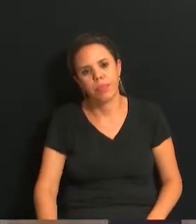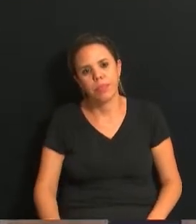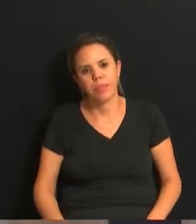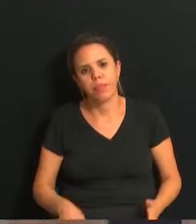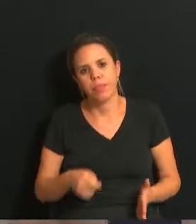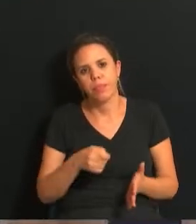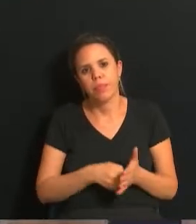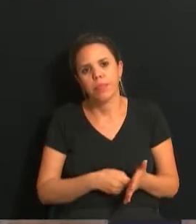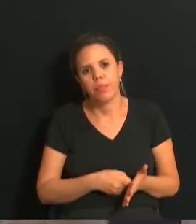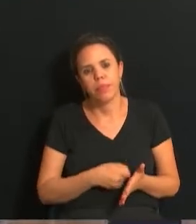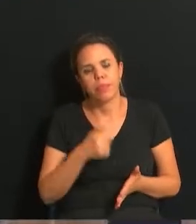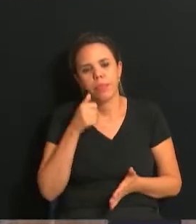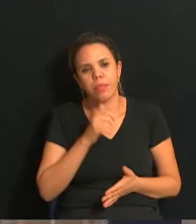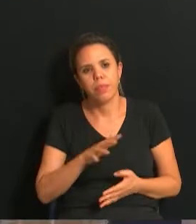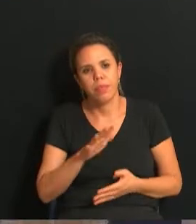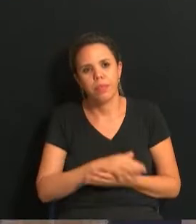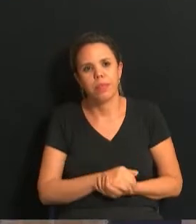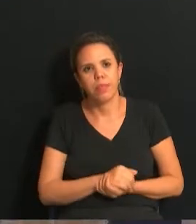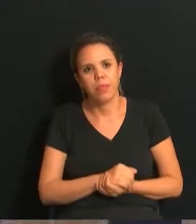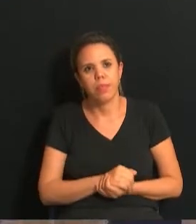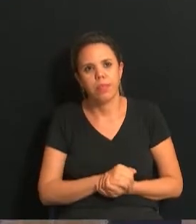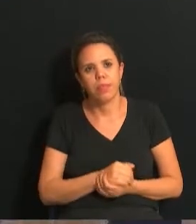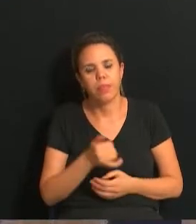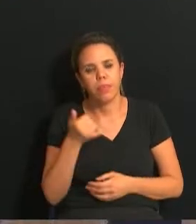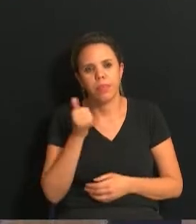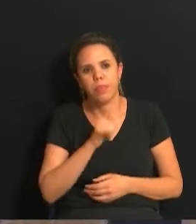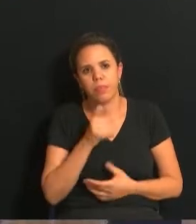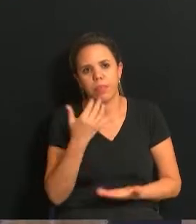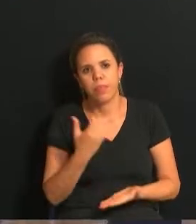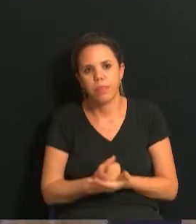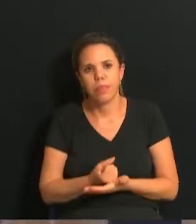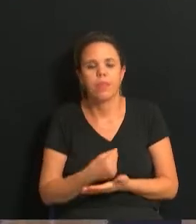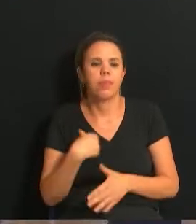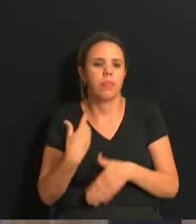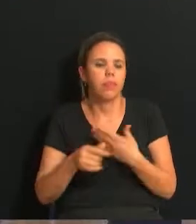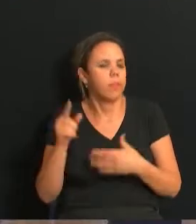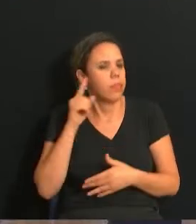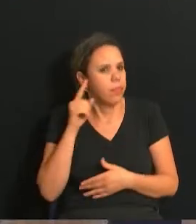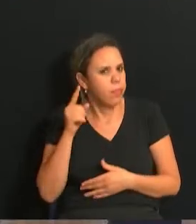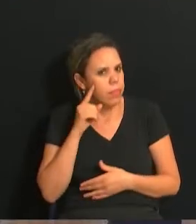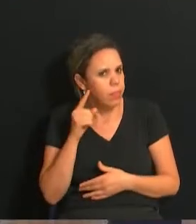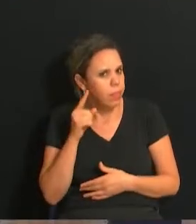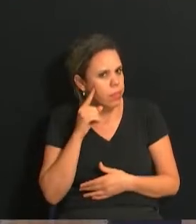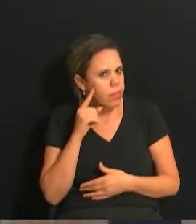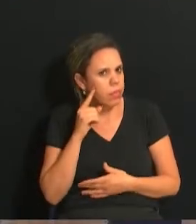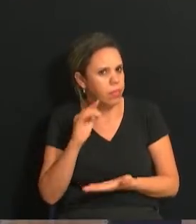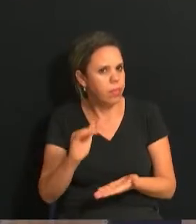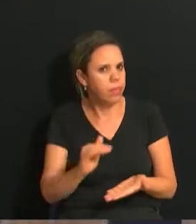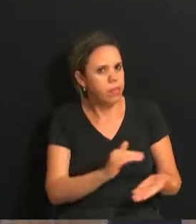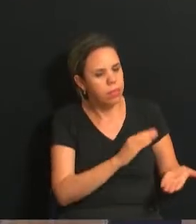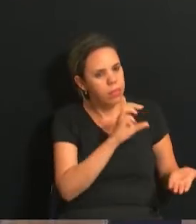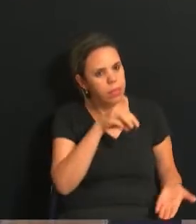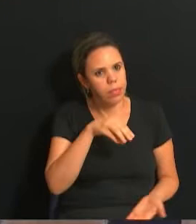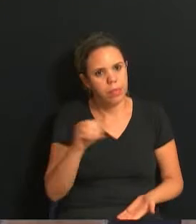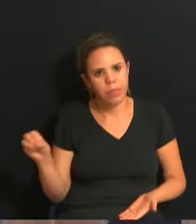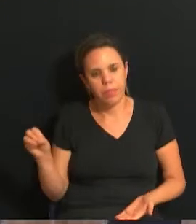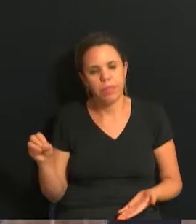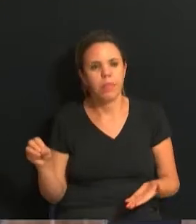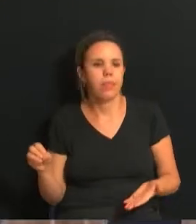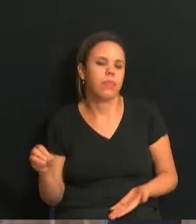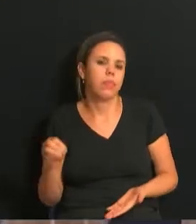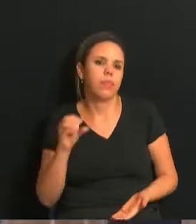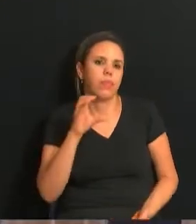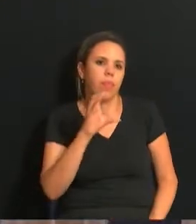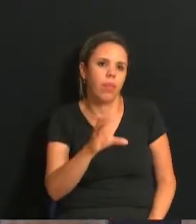Políticas Públicas para as Mulheres, de maneira eletrônica e diariamente, em forma de bloco, encaminhado para o SEAMO e também para o